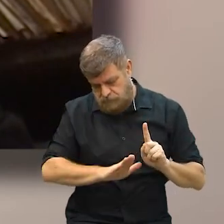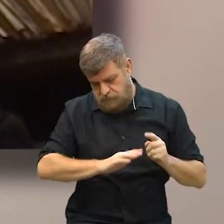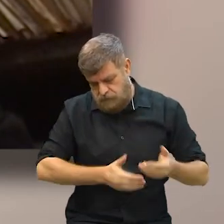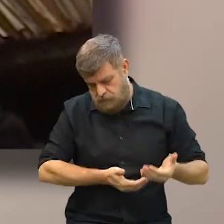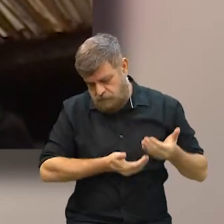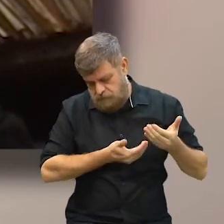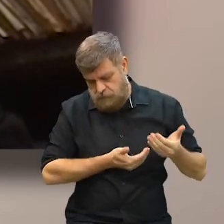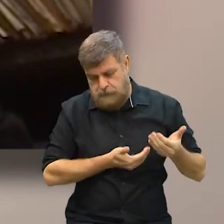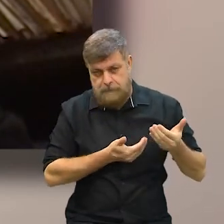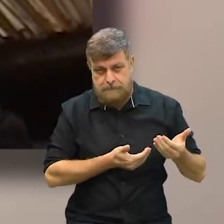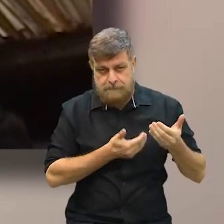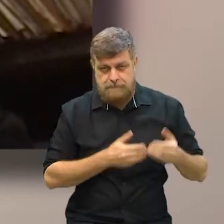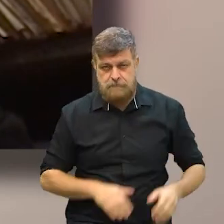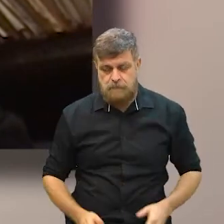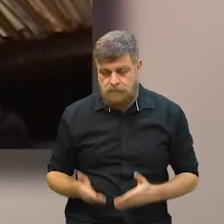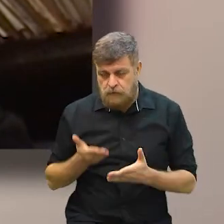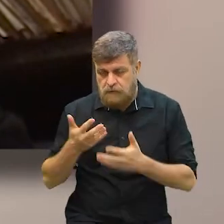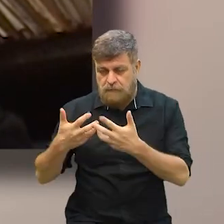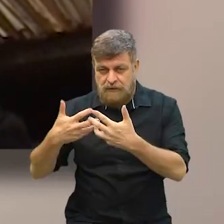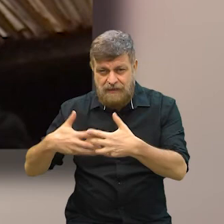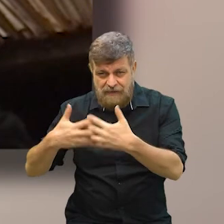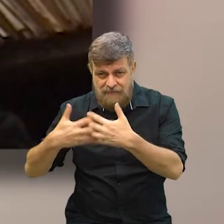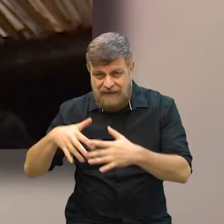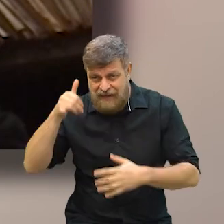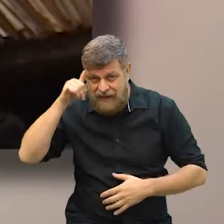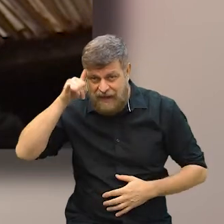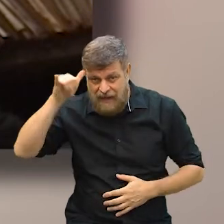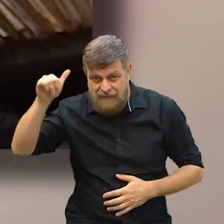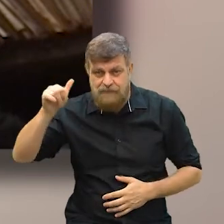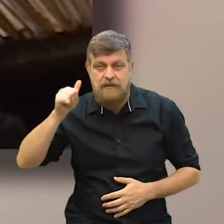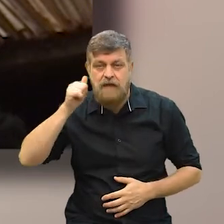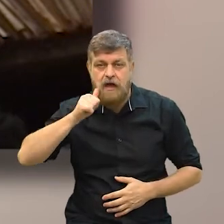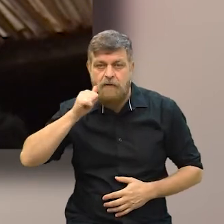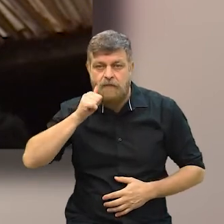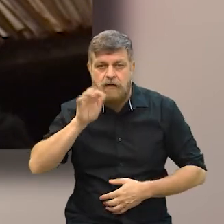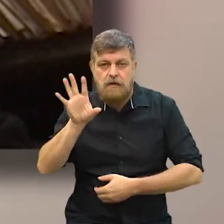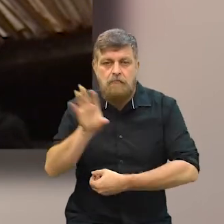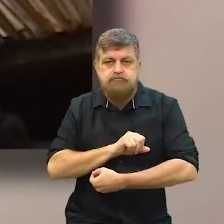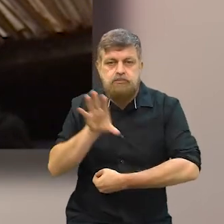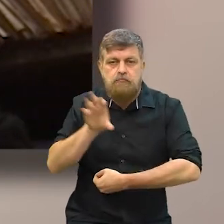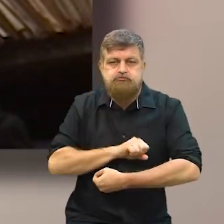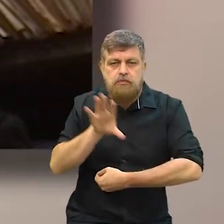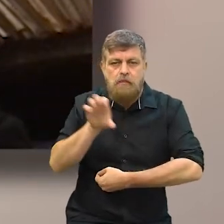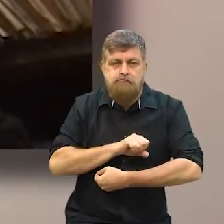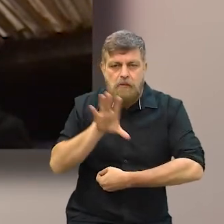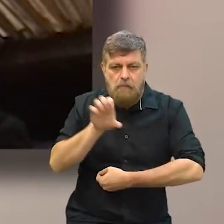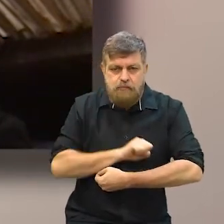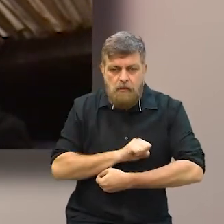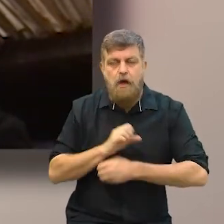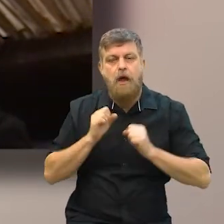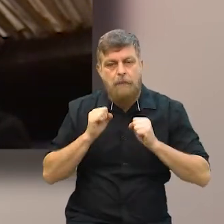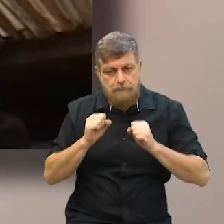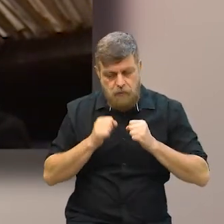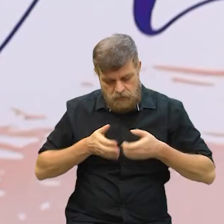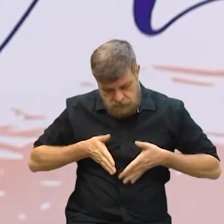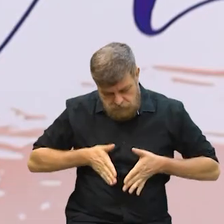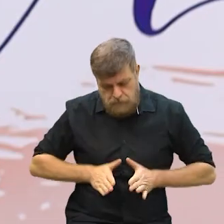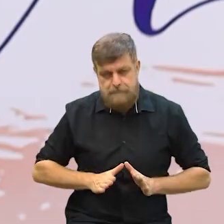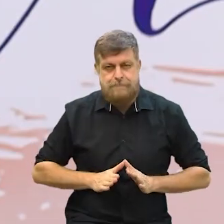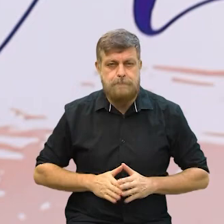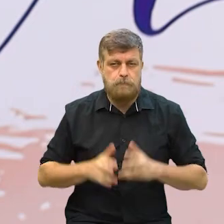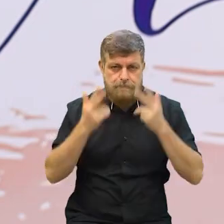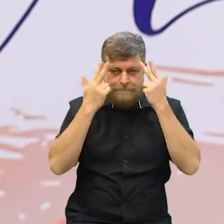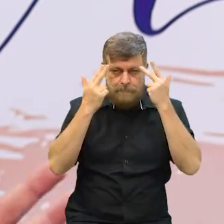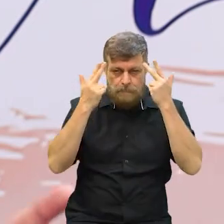O tratamento eficaz evita a transmissão do vírus para o feto. Pode ter filho. E